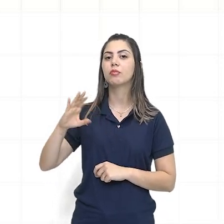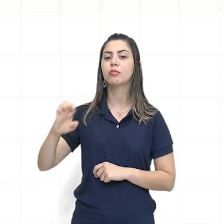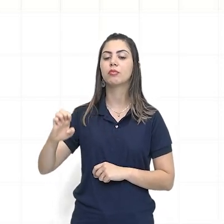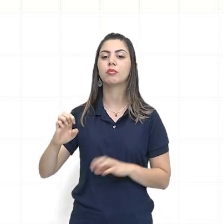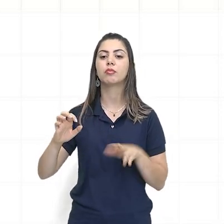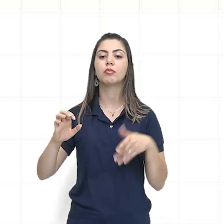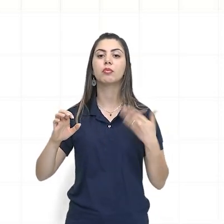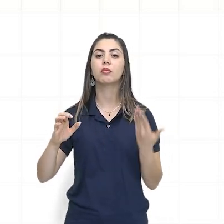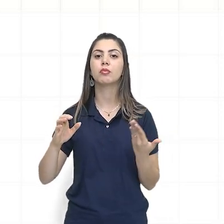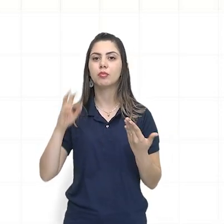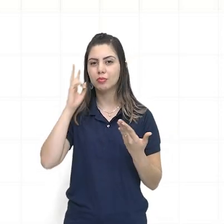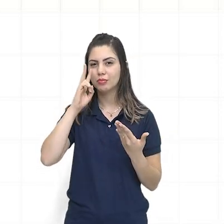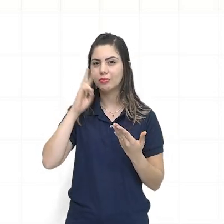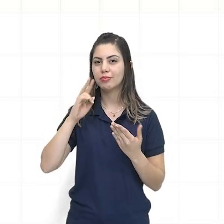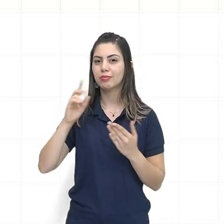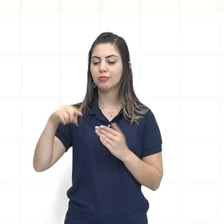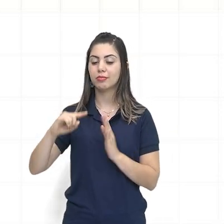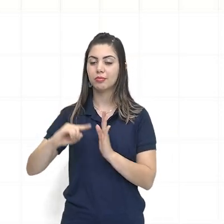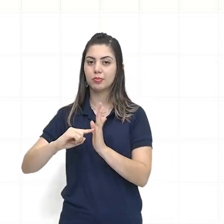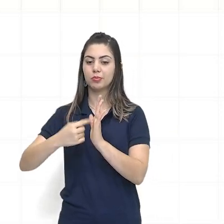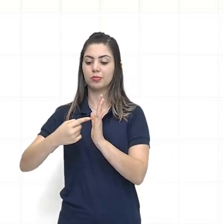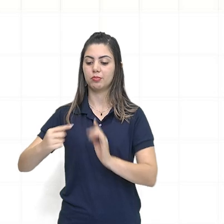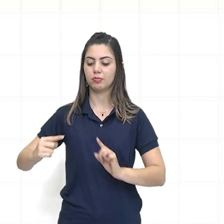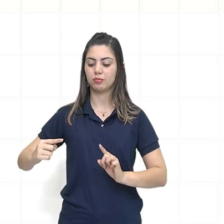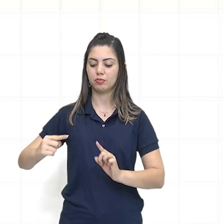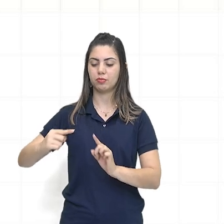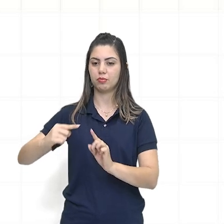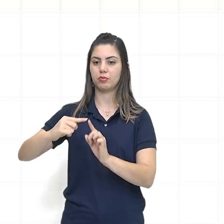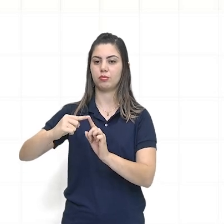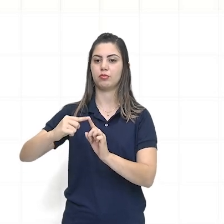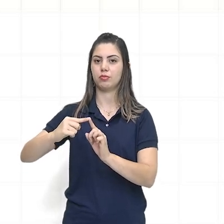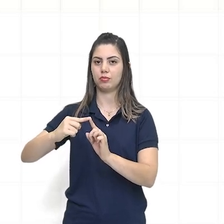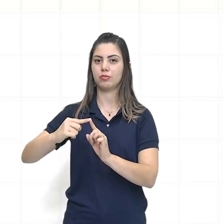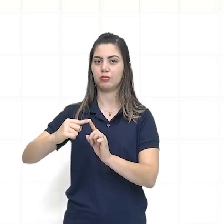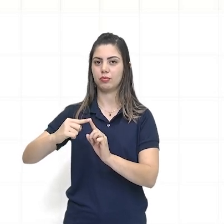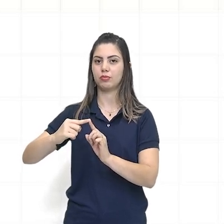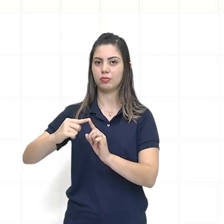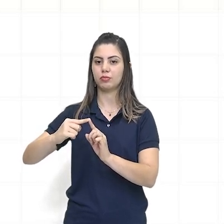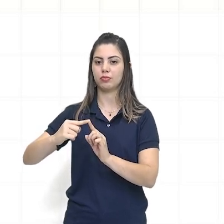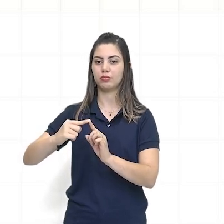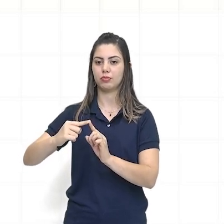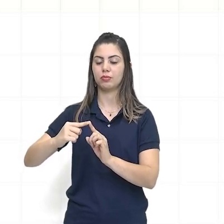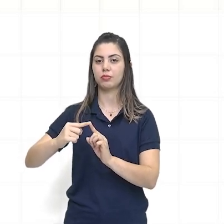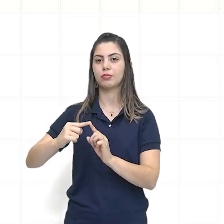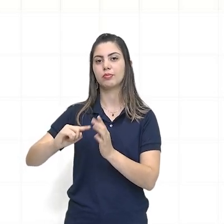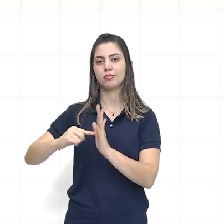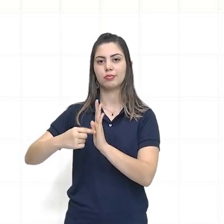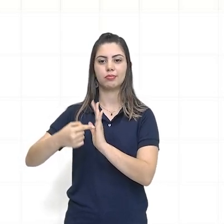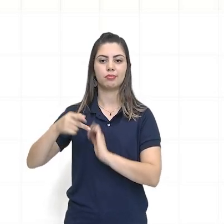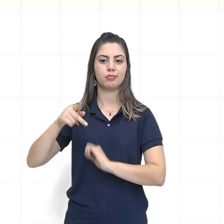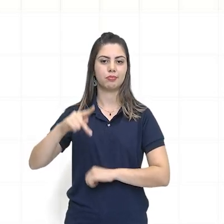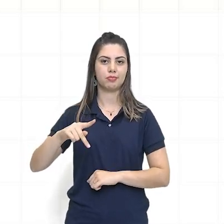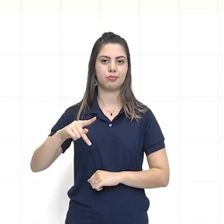é o ponto aqui onde está o ângulo, é o ponto P.